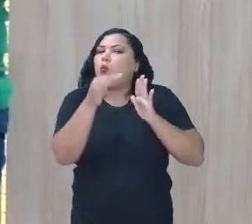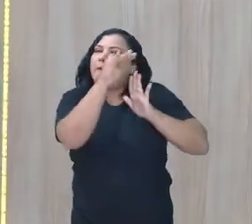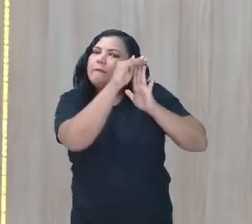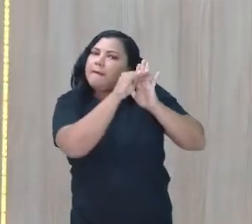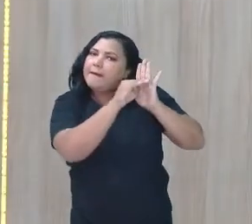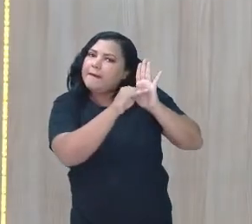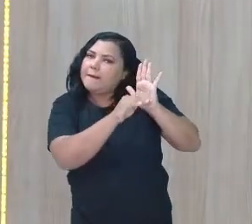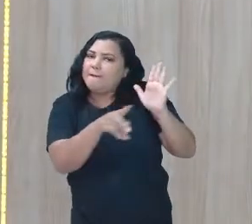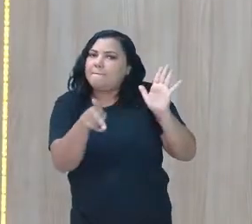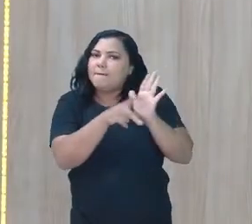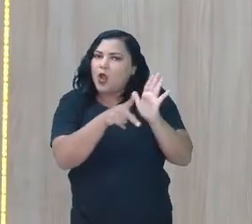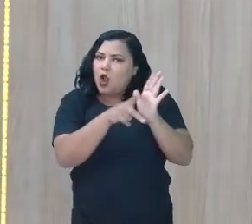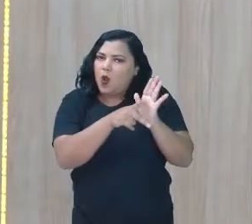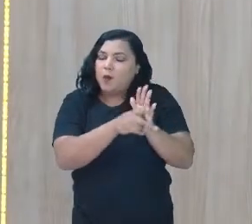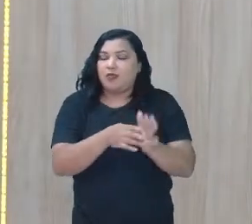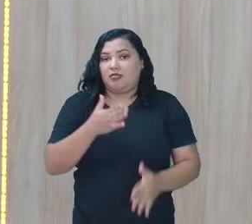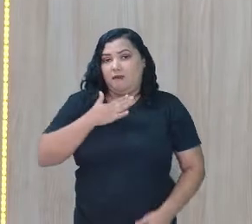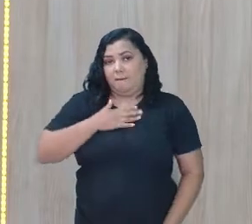de